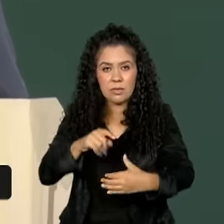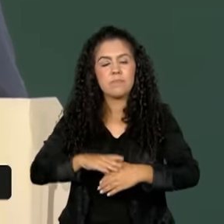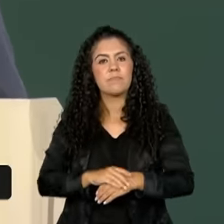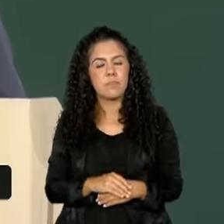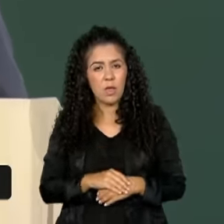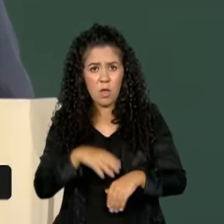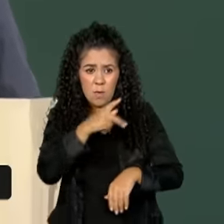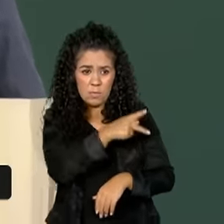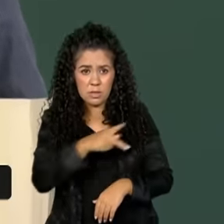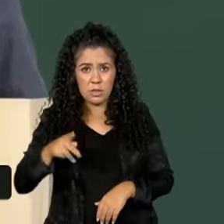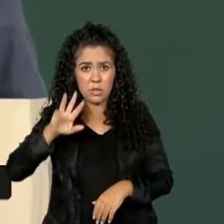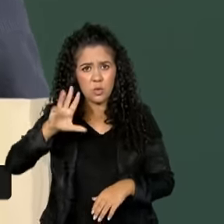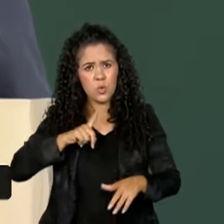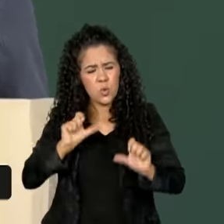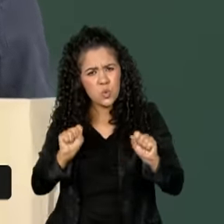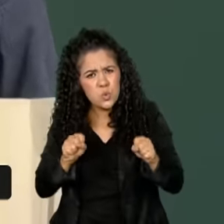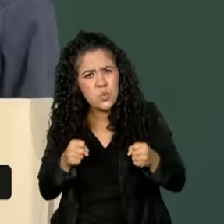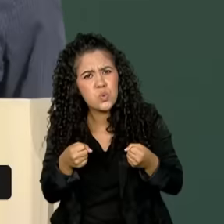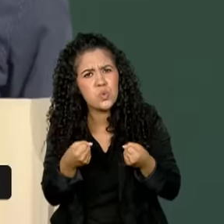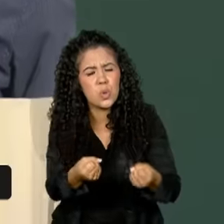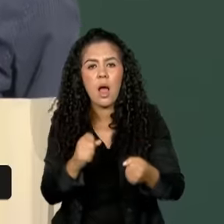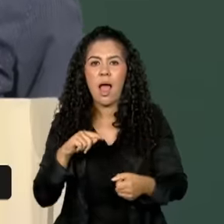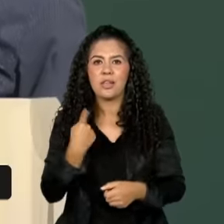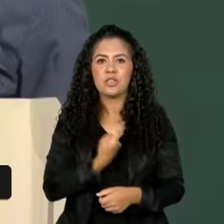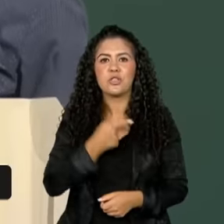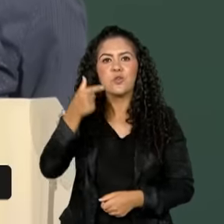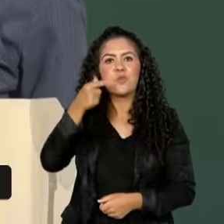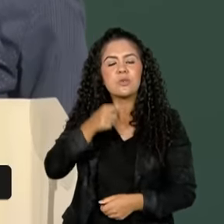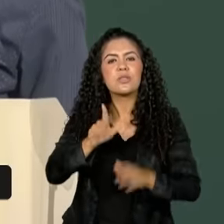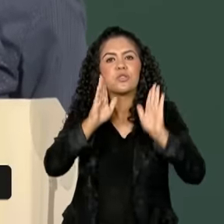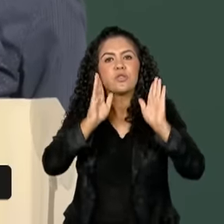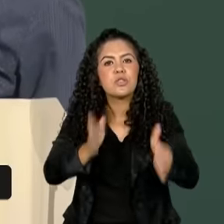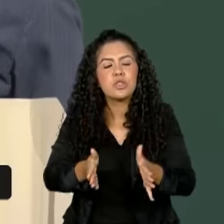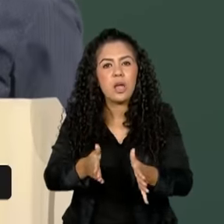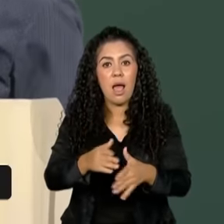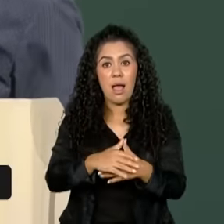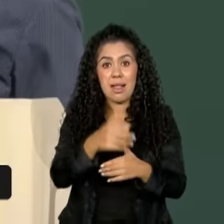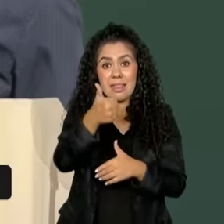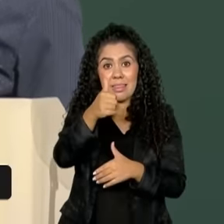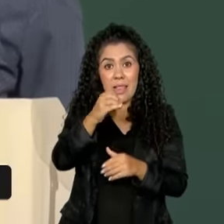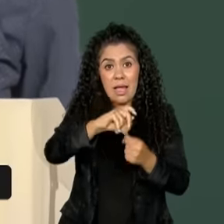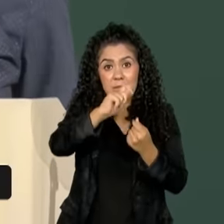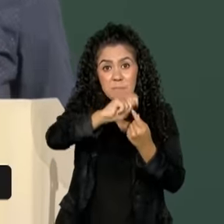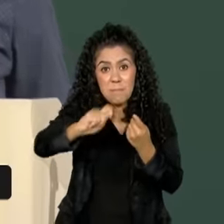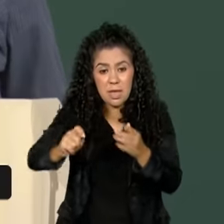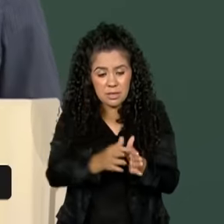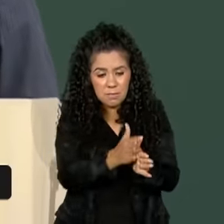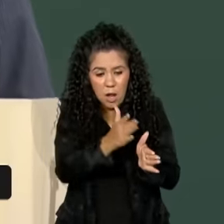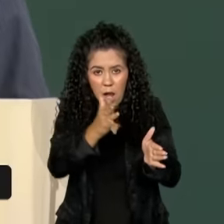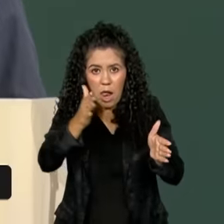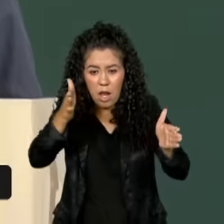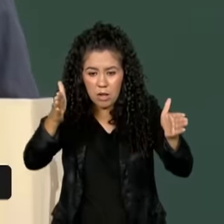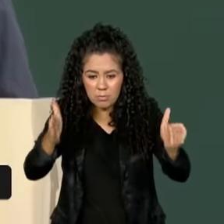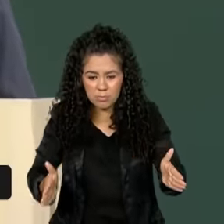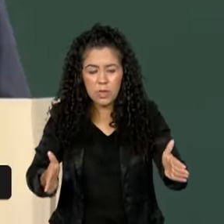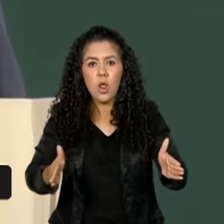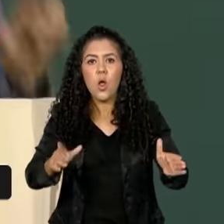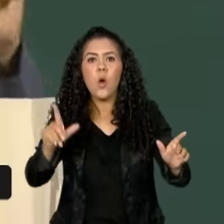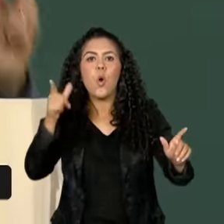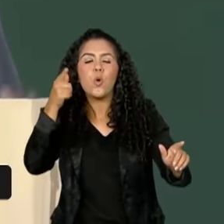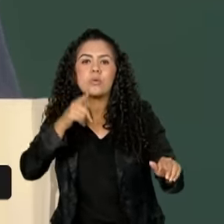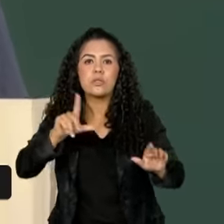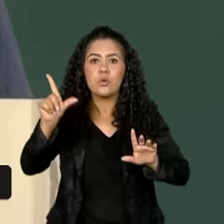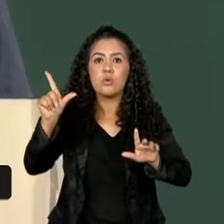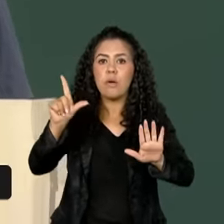Vossa Excelência, nós já conseguimos, nos 10 primeiros meses do seu governo, reduzir desmatamento,